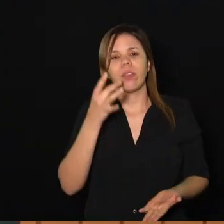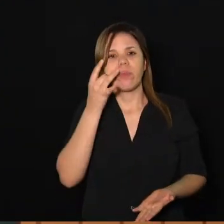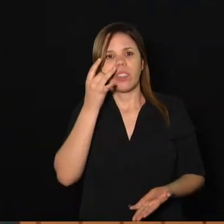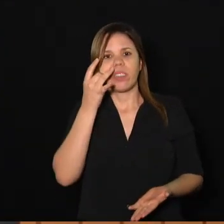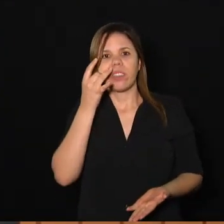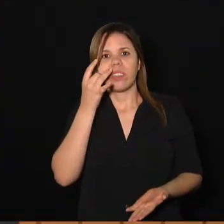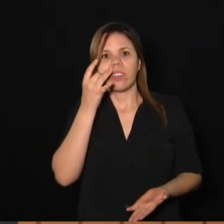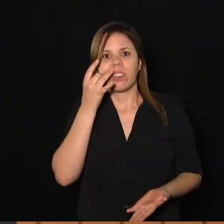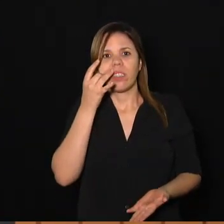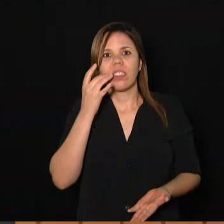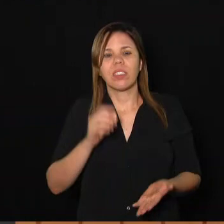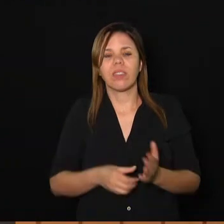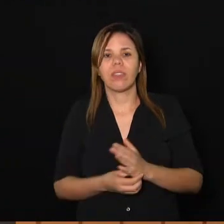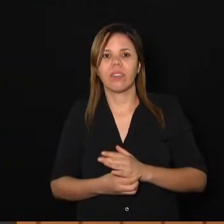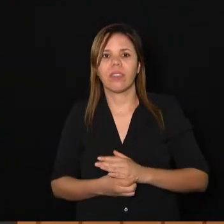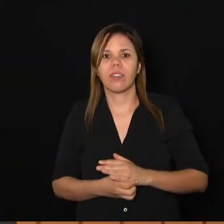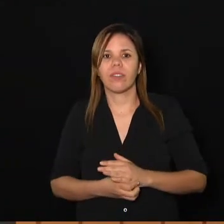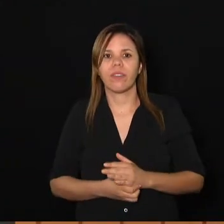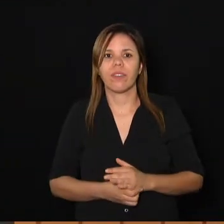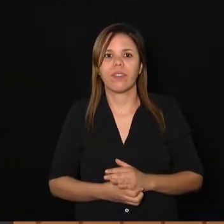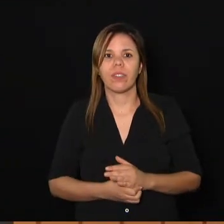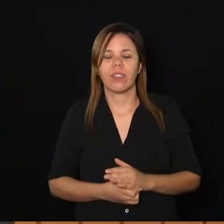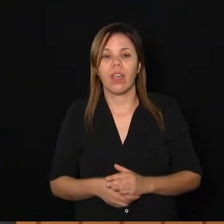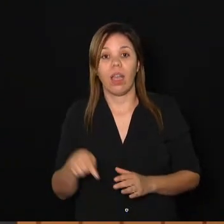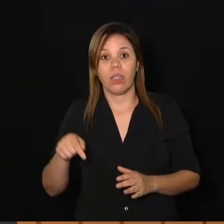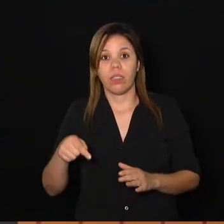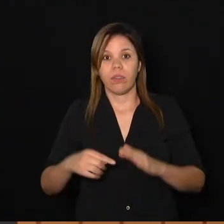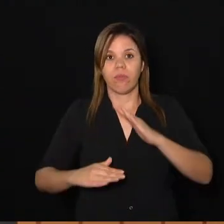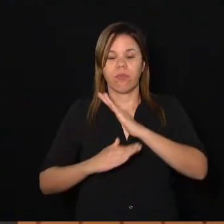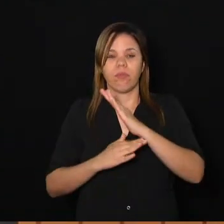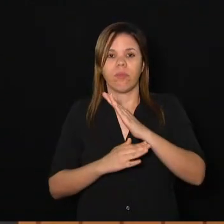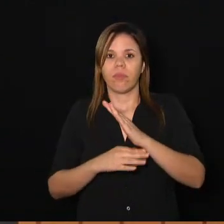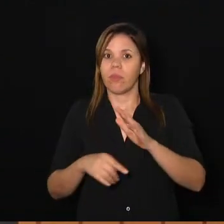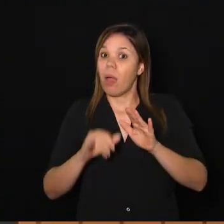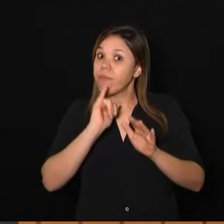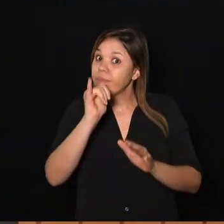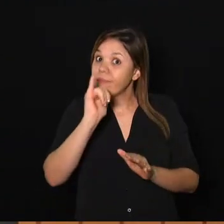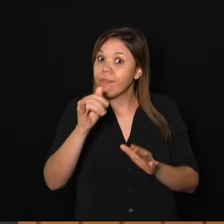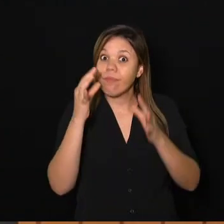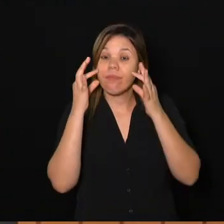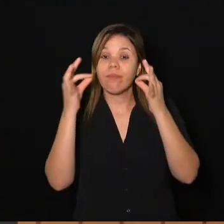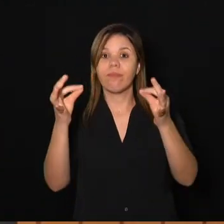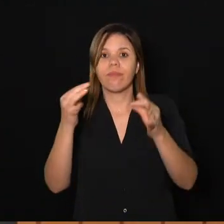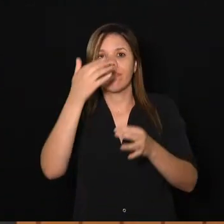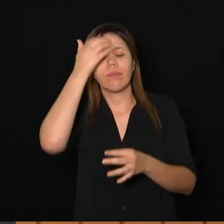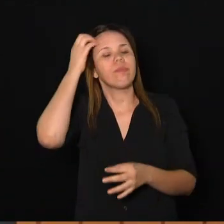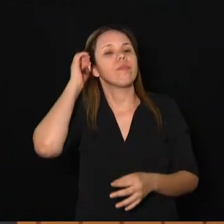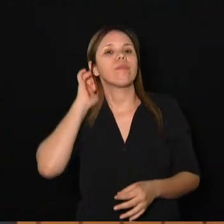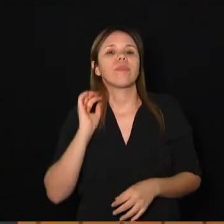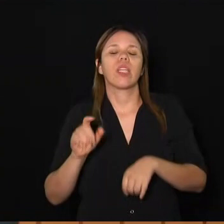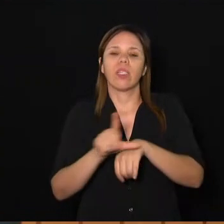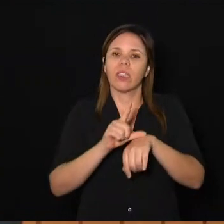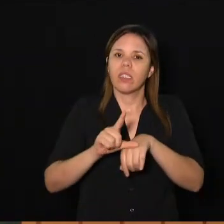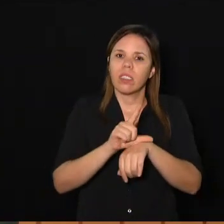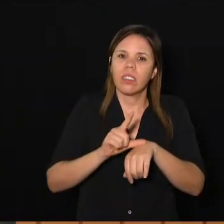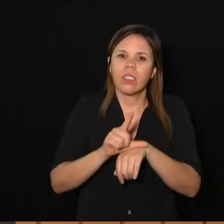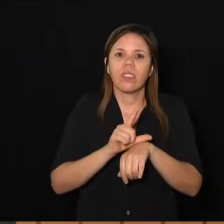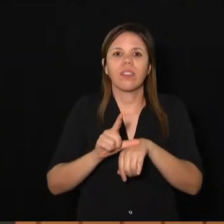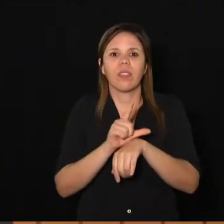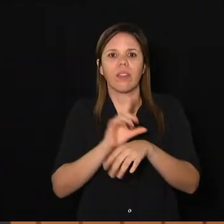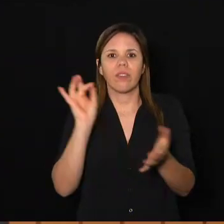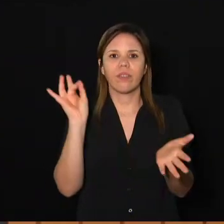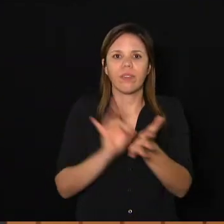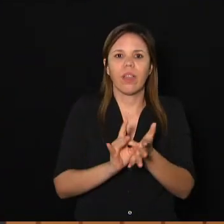vereadores da casa para fazer um alerta porque se trata de uma legislação que de fato